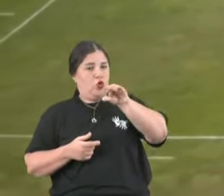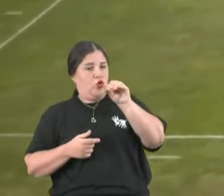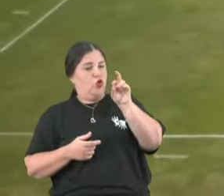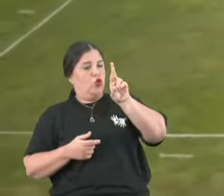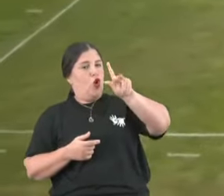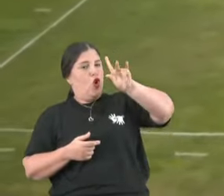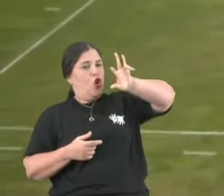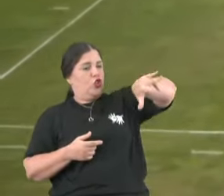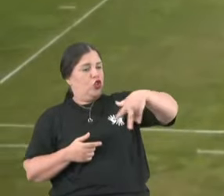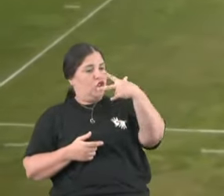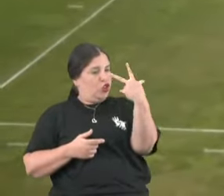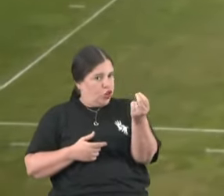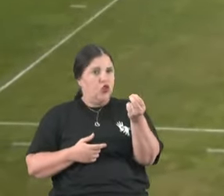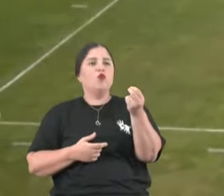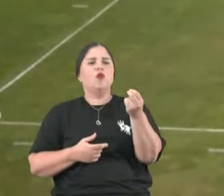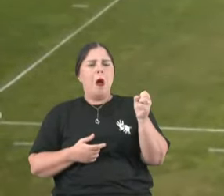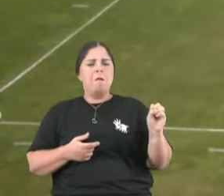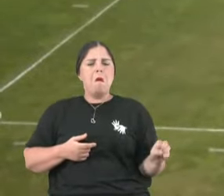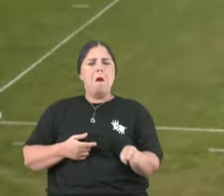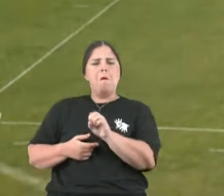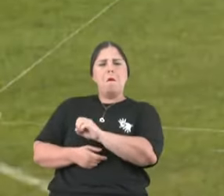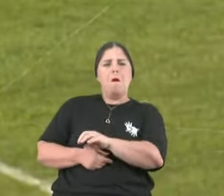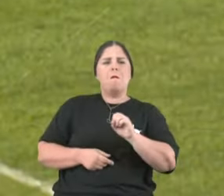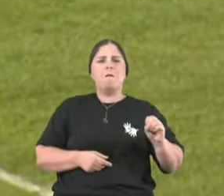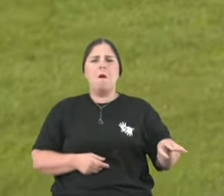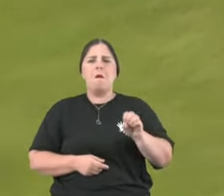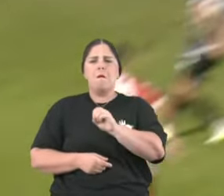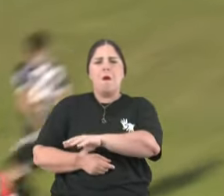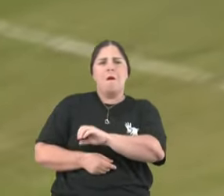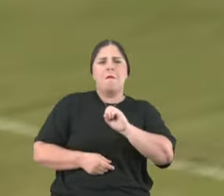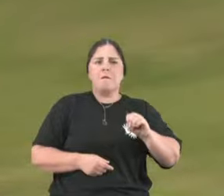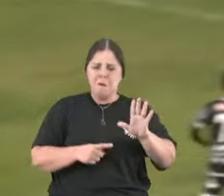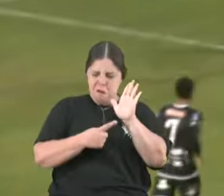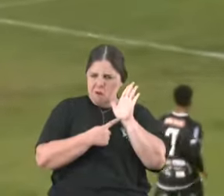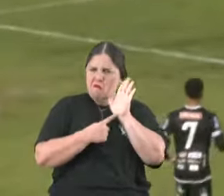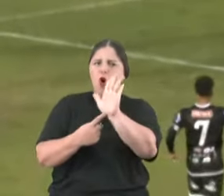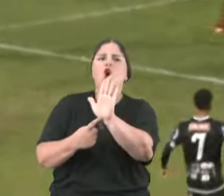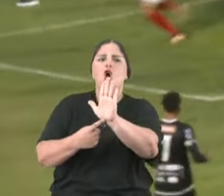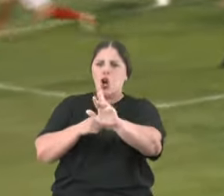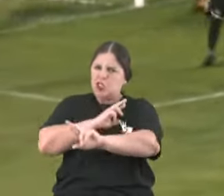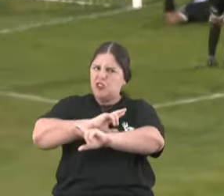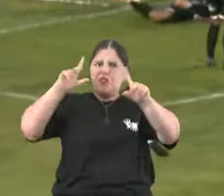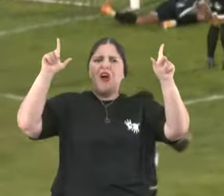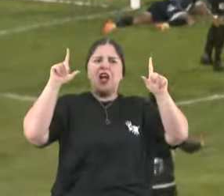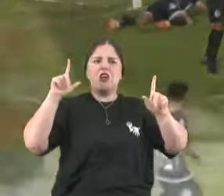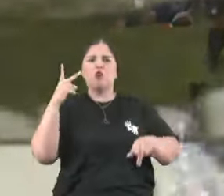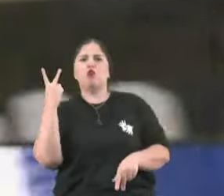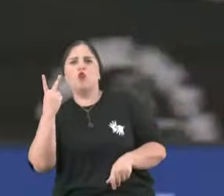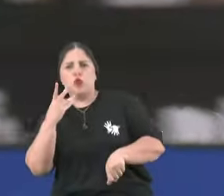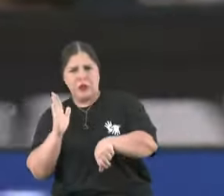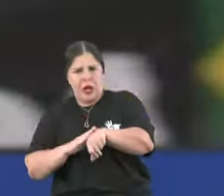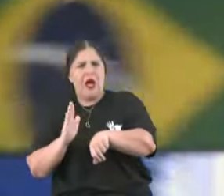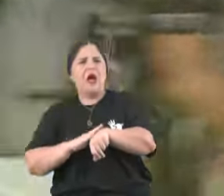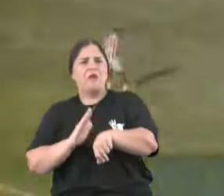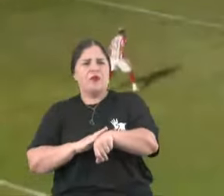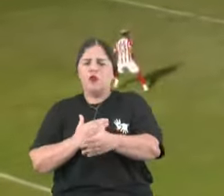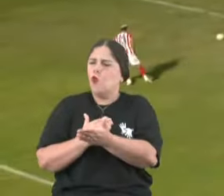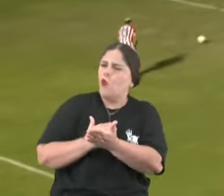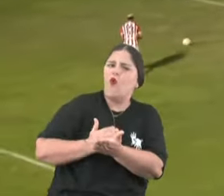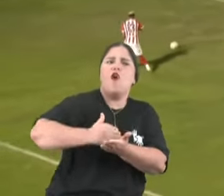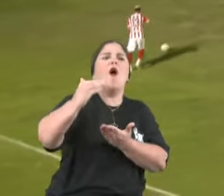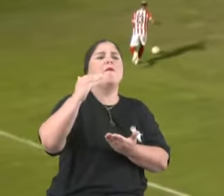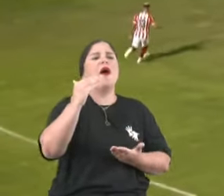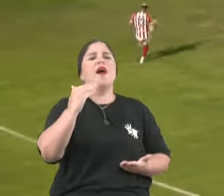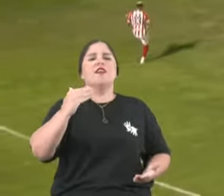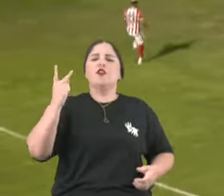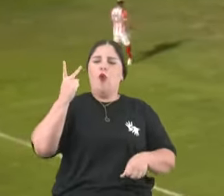veio buscar a diferença para o jogo. Foi um segundo tempo onde, desde os minutos iniciais, que